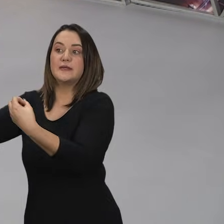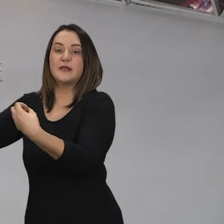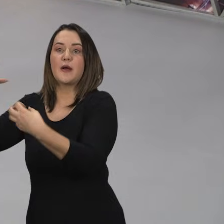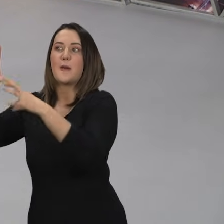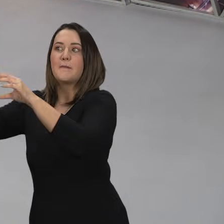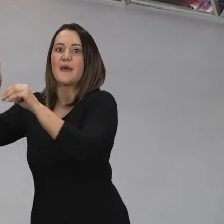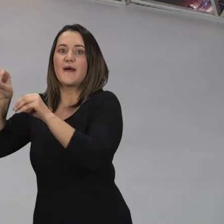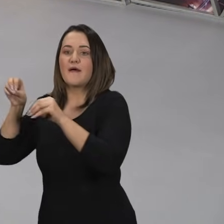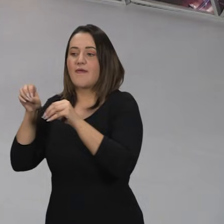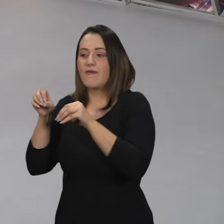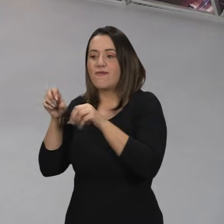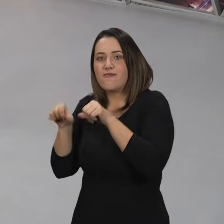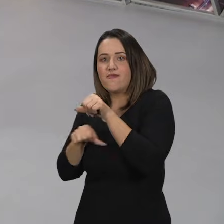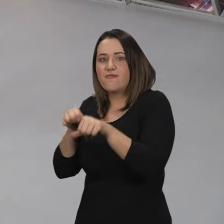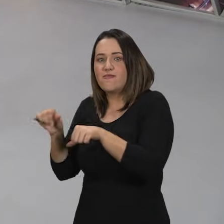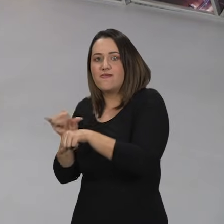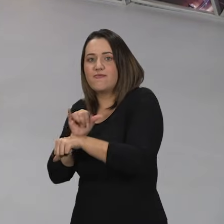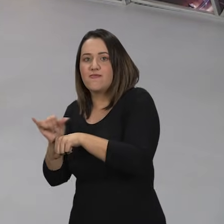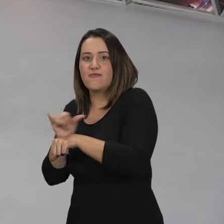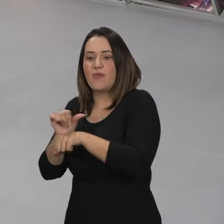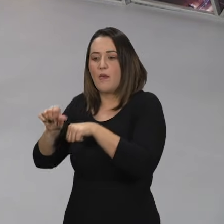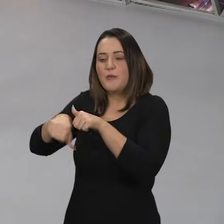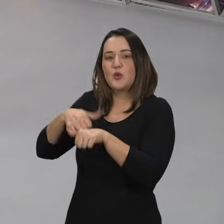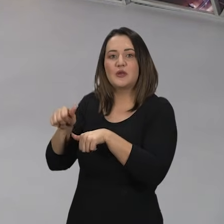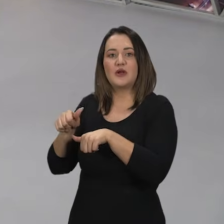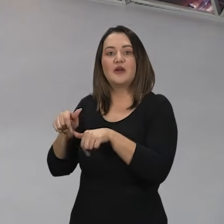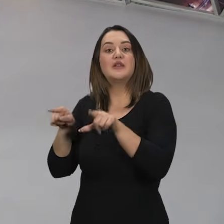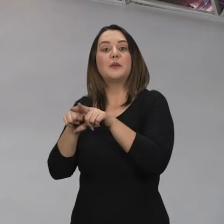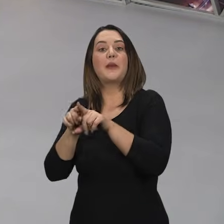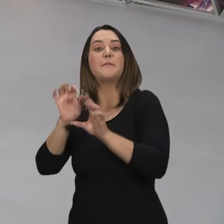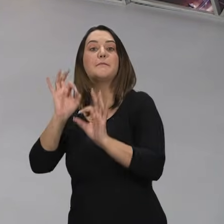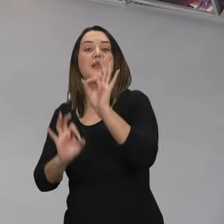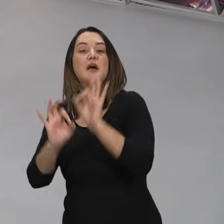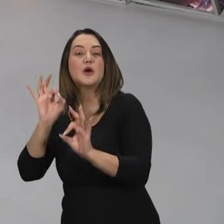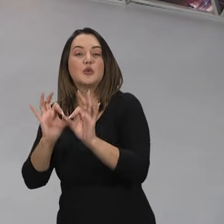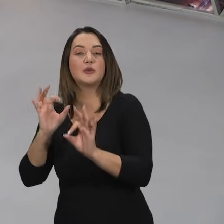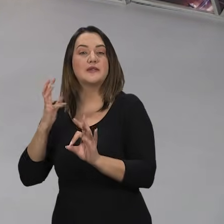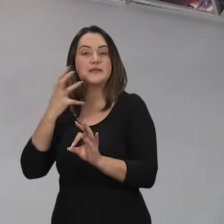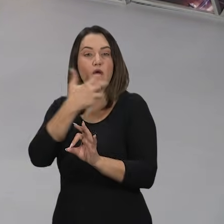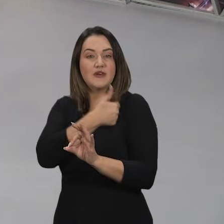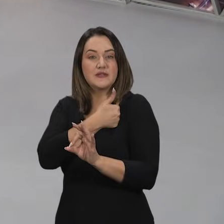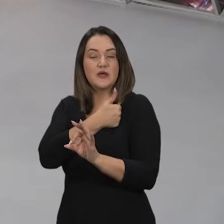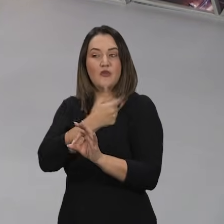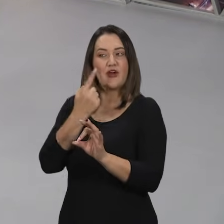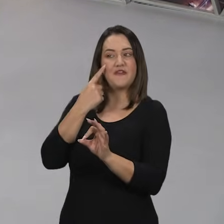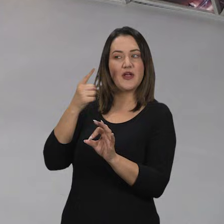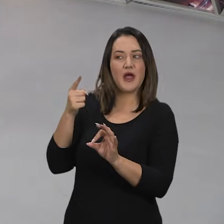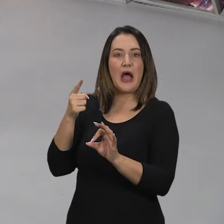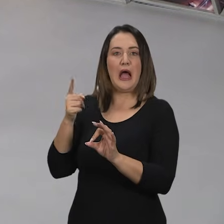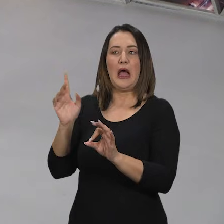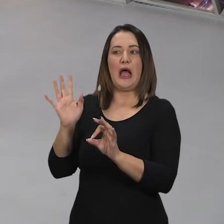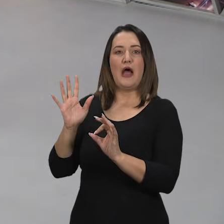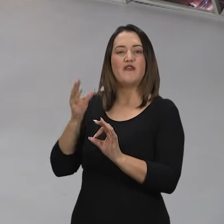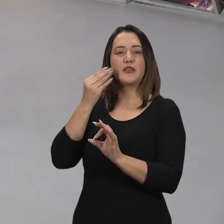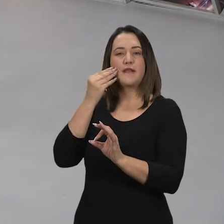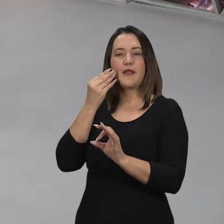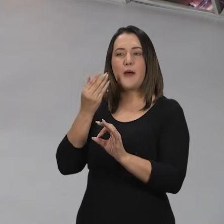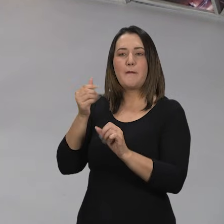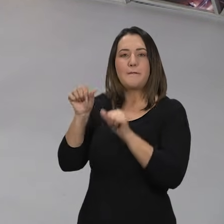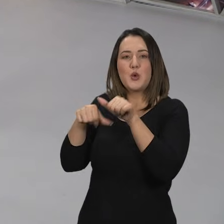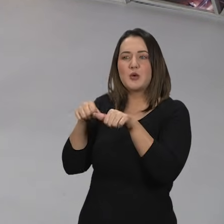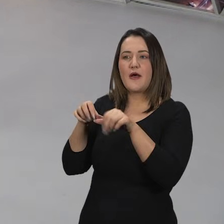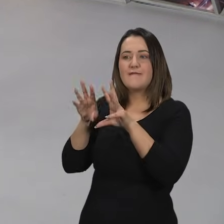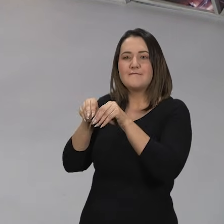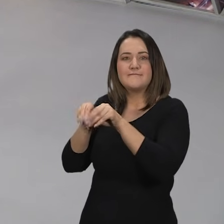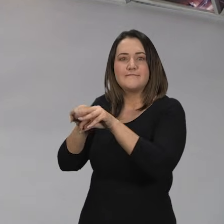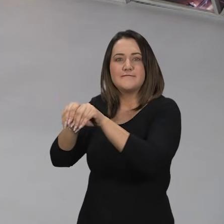Deus, com o sacrifício de Cristo, com o plano da salvação. Isso é muito sério, entendeu ou